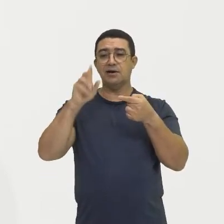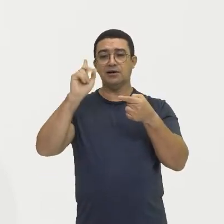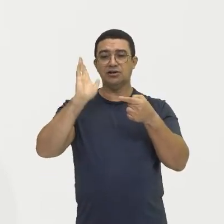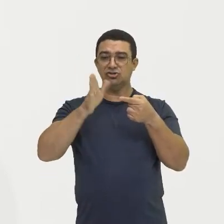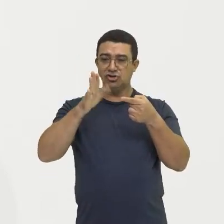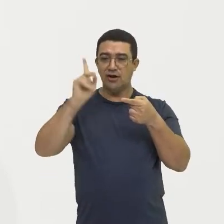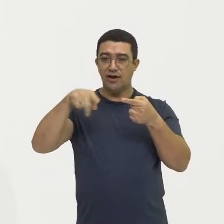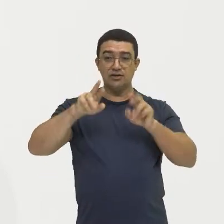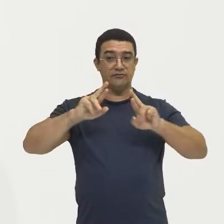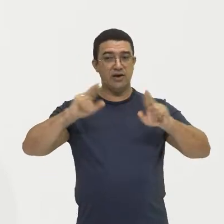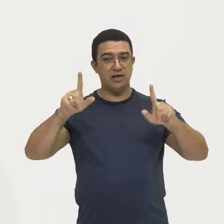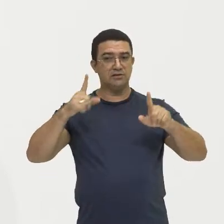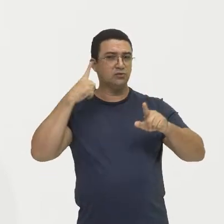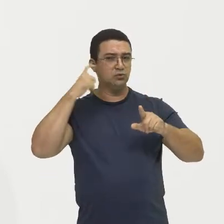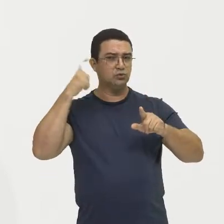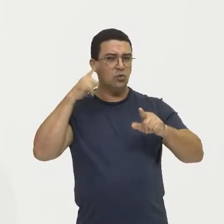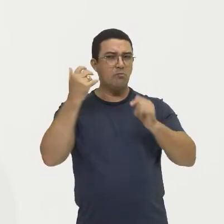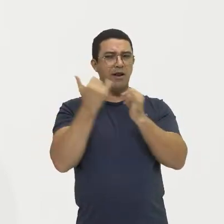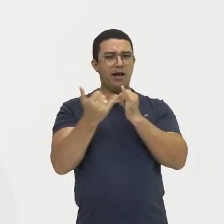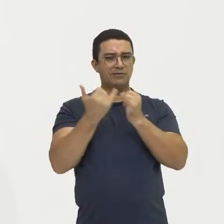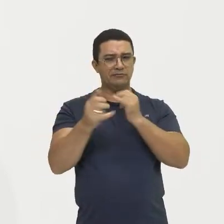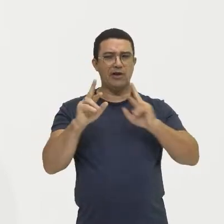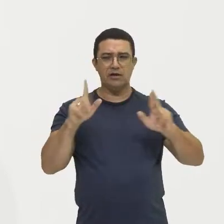ela destoa um pouquinho aqui, né?